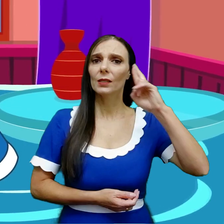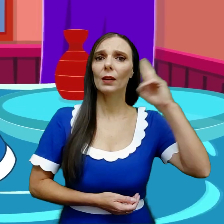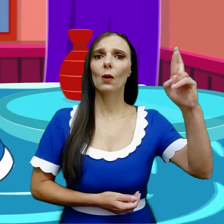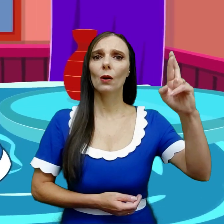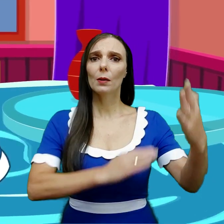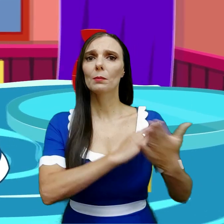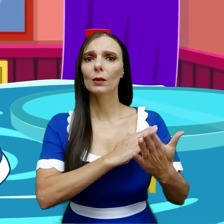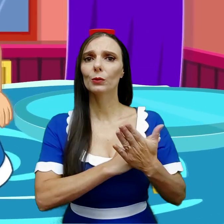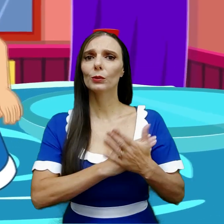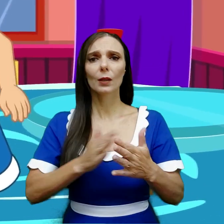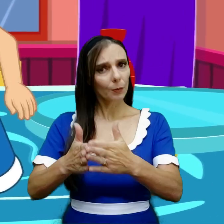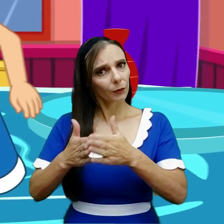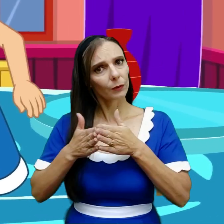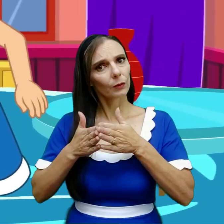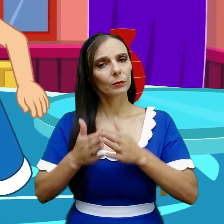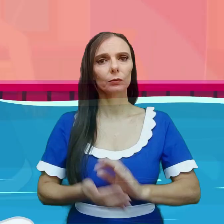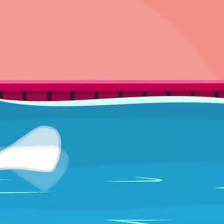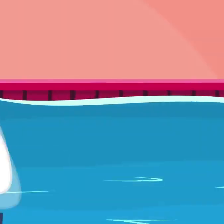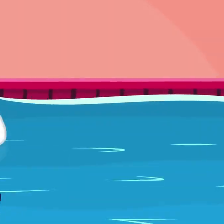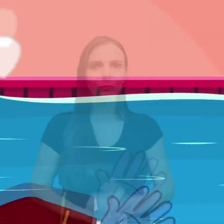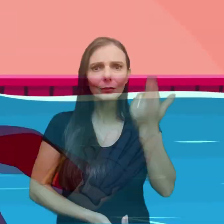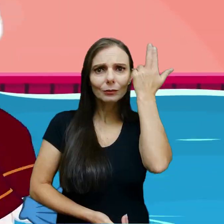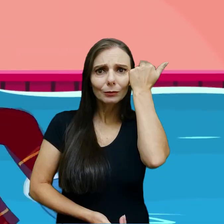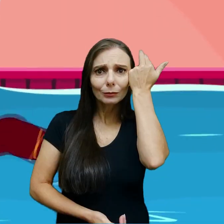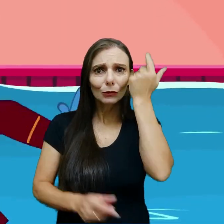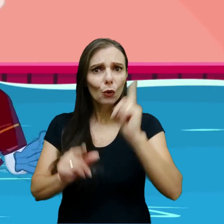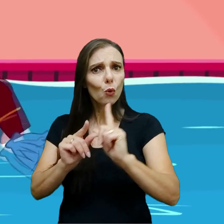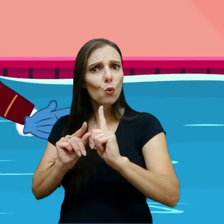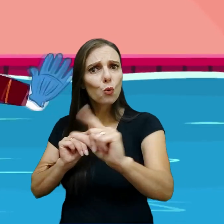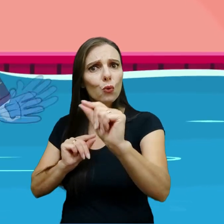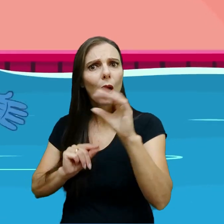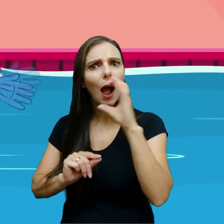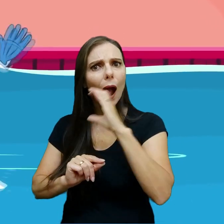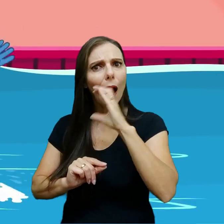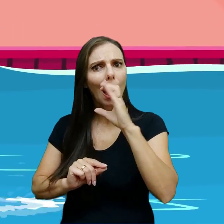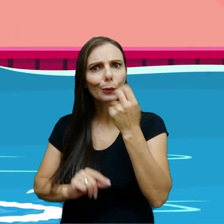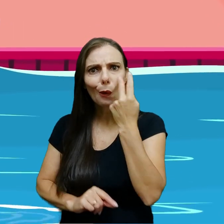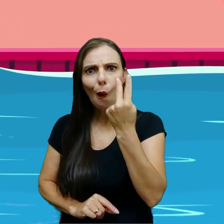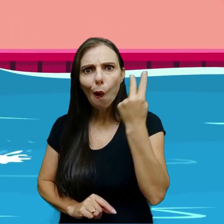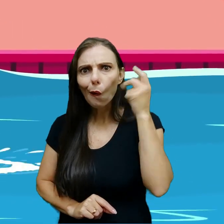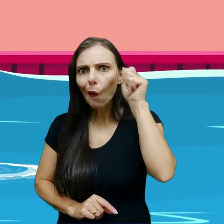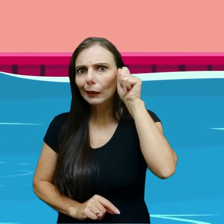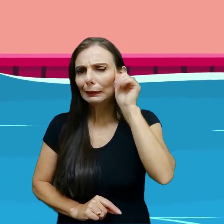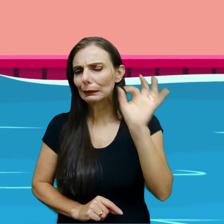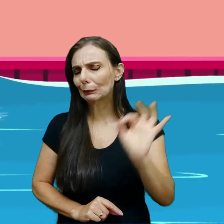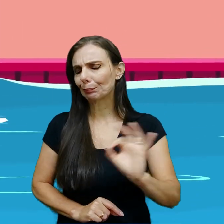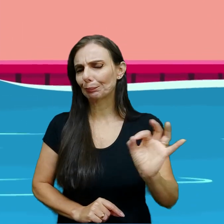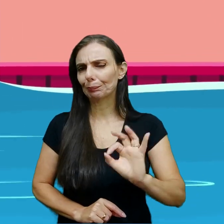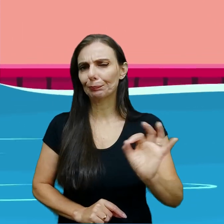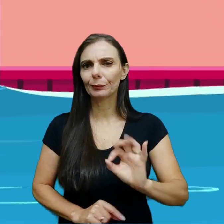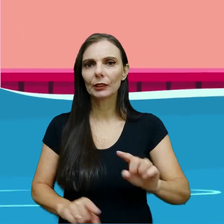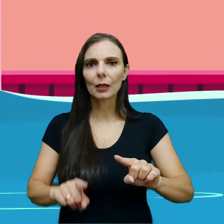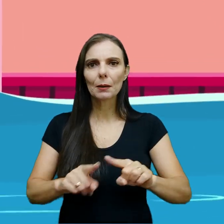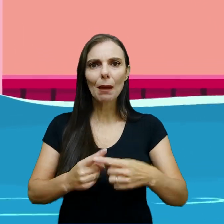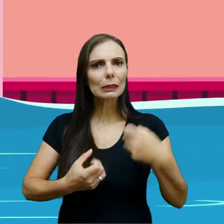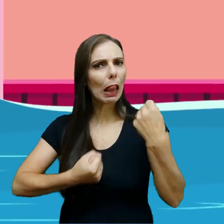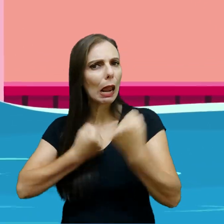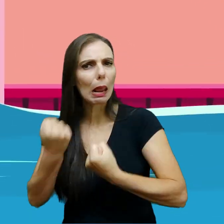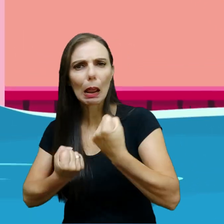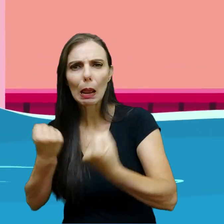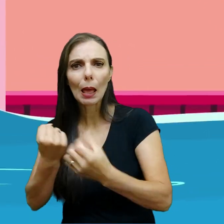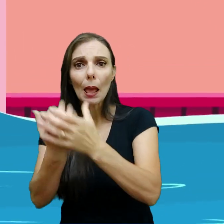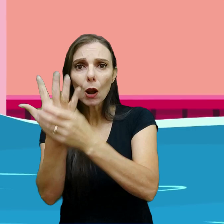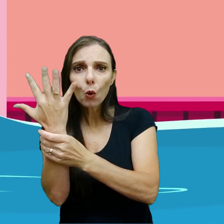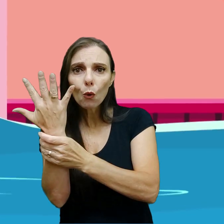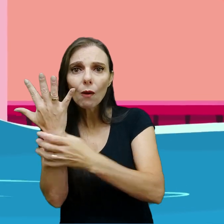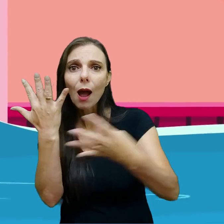"Ei, senhor, me ajude, por favor!" O coelho escapou rápido, sem sequer olhar para Alice. Mas durante a corrida